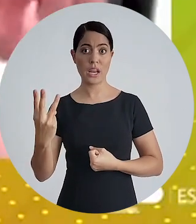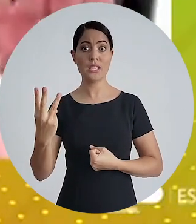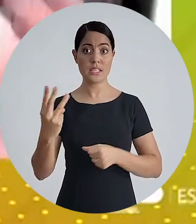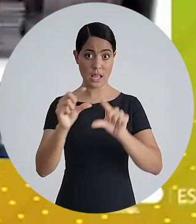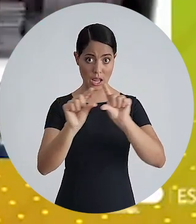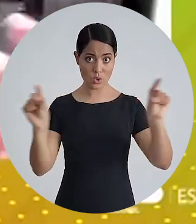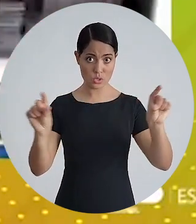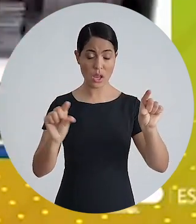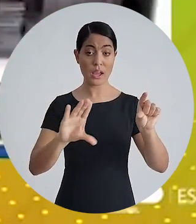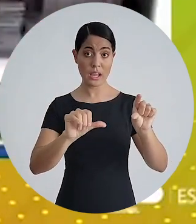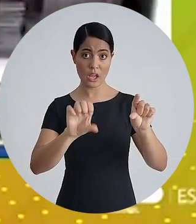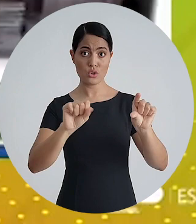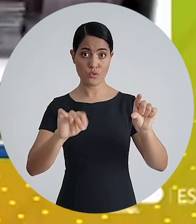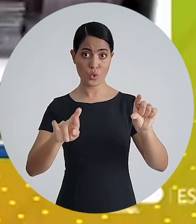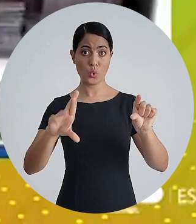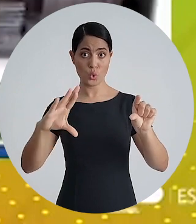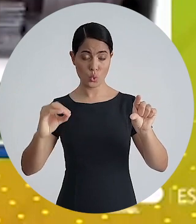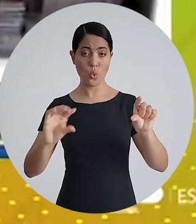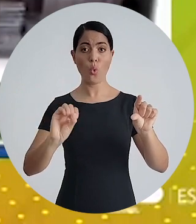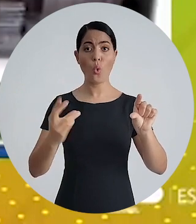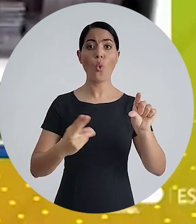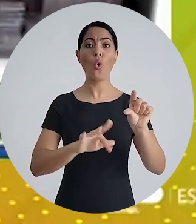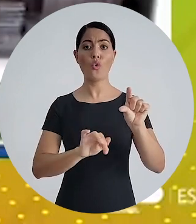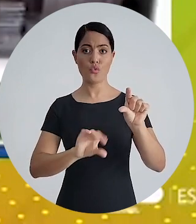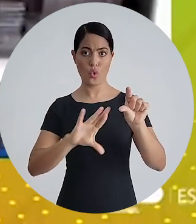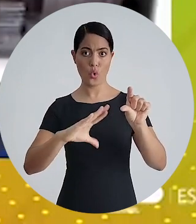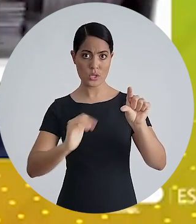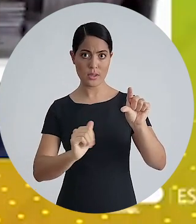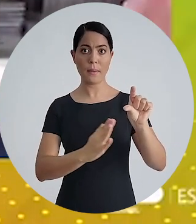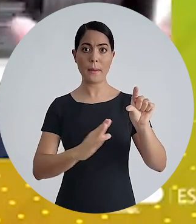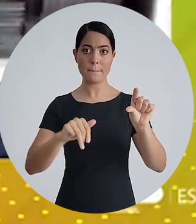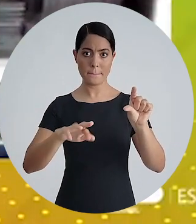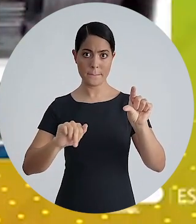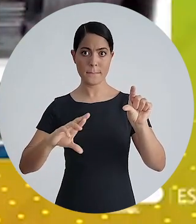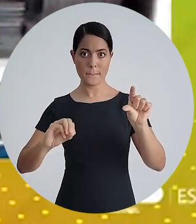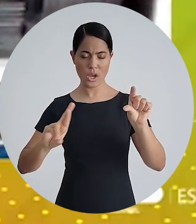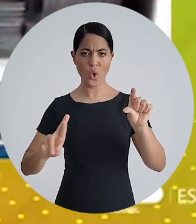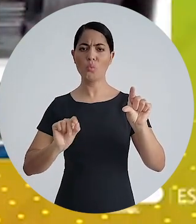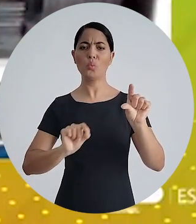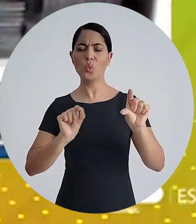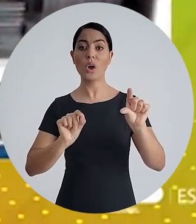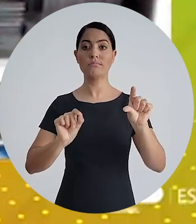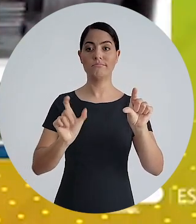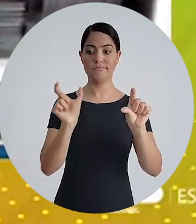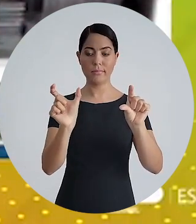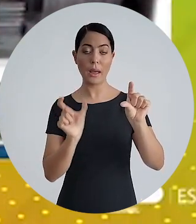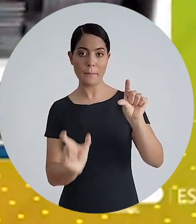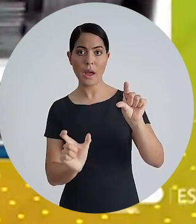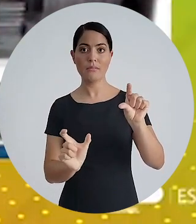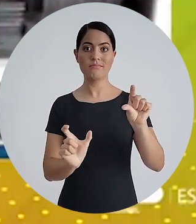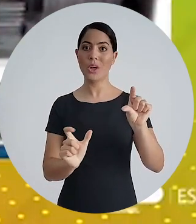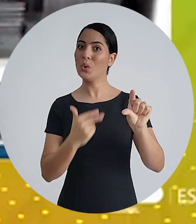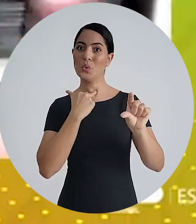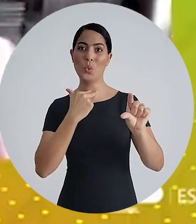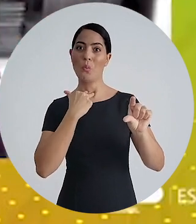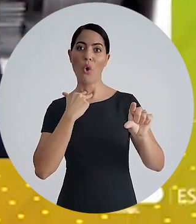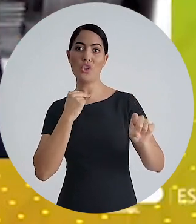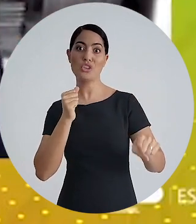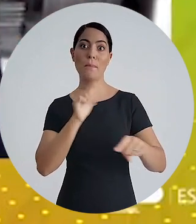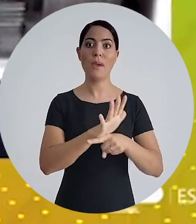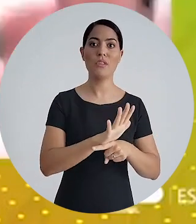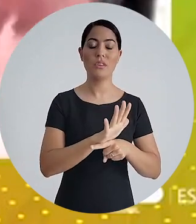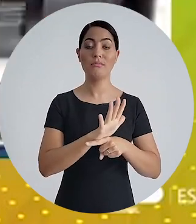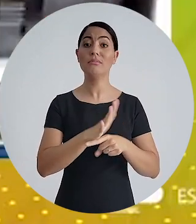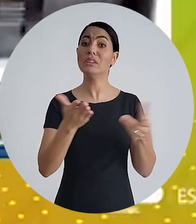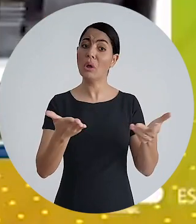caso fortuito ou de força maior, verifica-se no fato necessário, cujos efeitos não se pode evitar ou